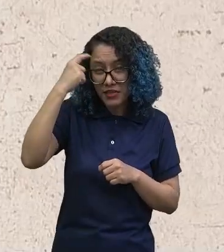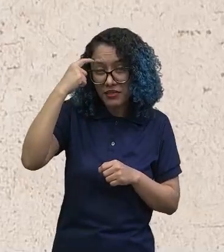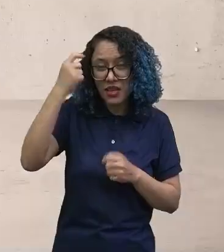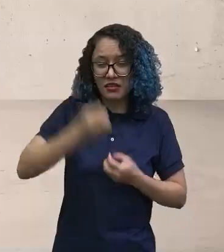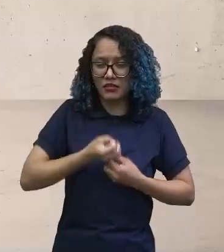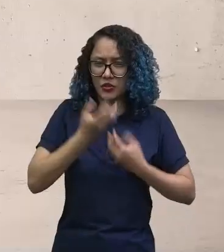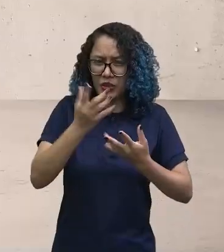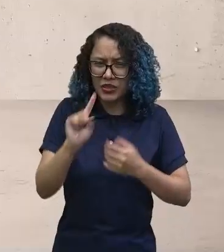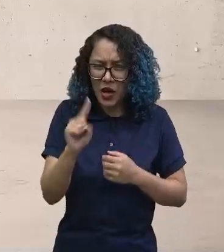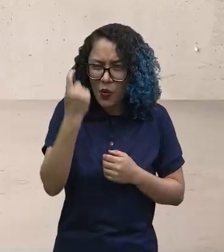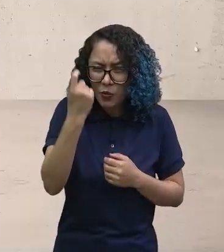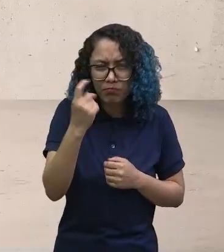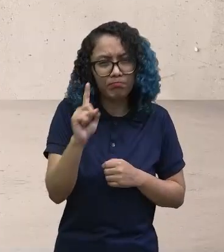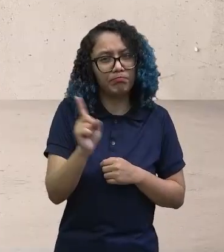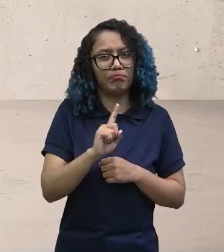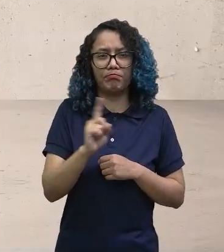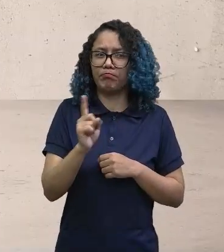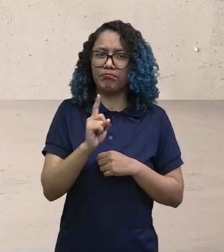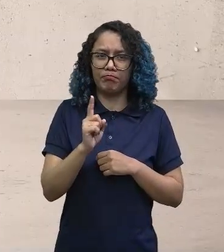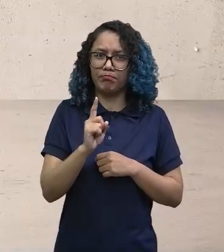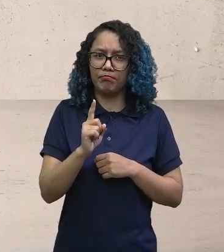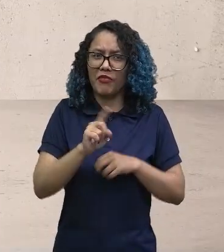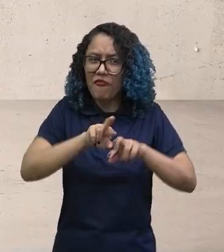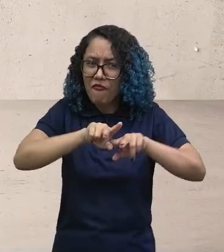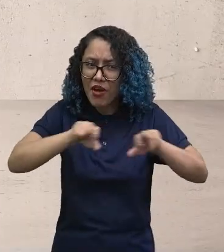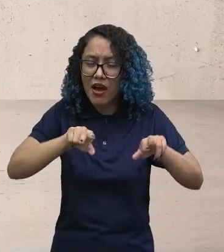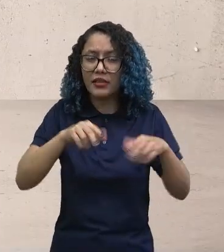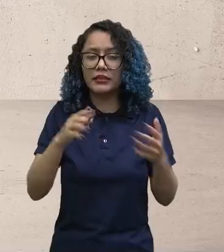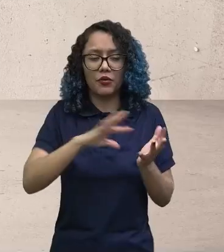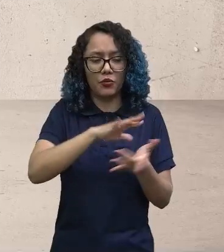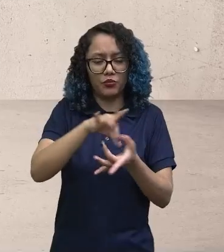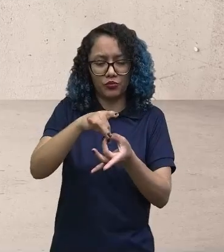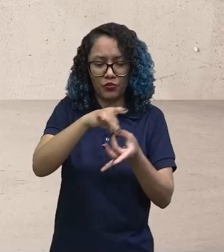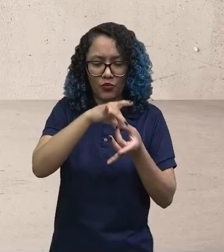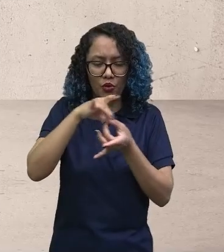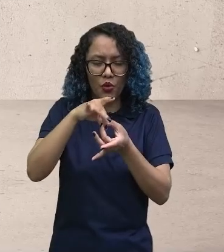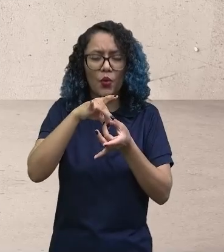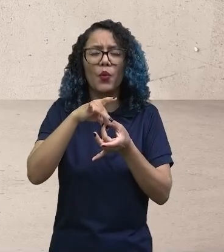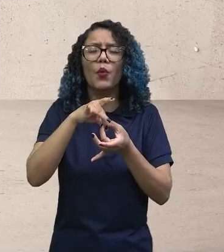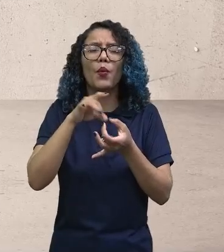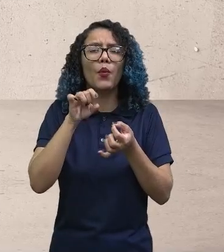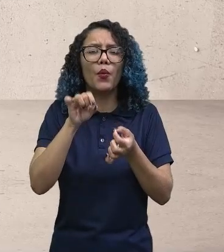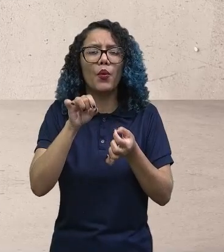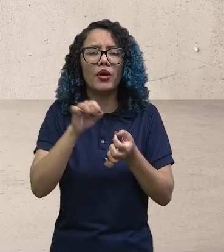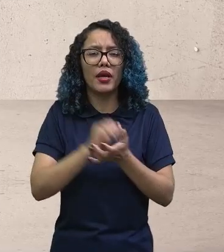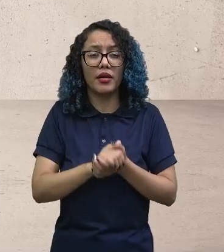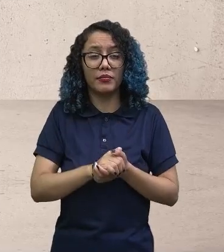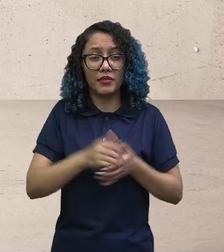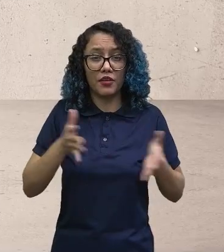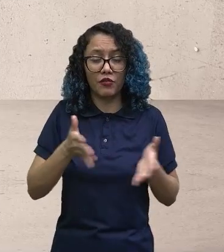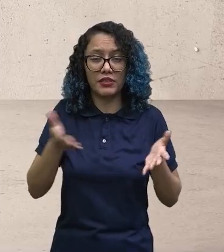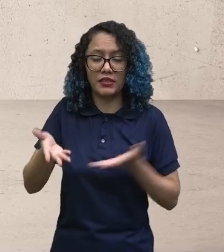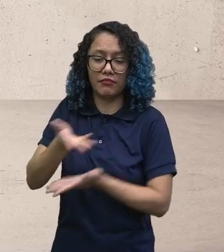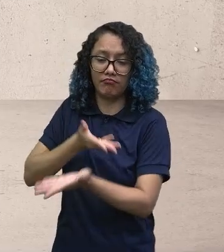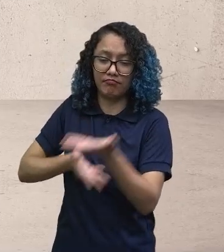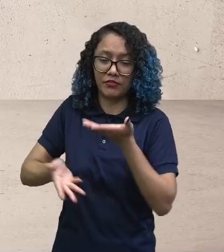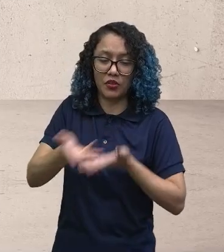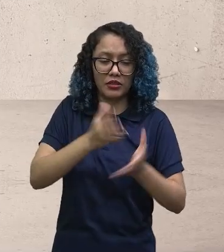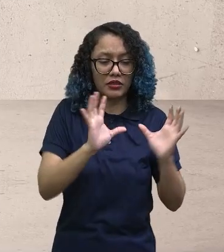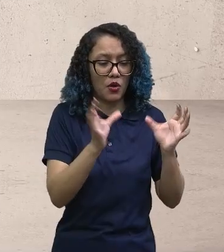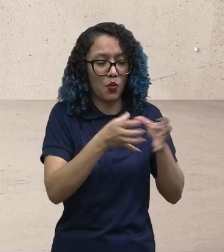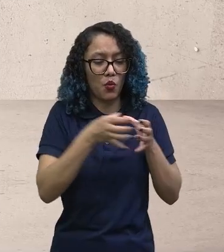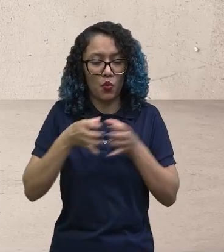expressar. Vejam, a globalização, ao intensificar as interações entre os povos e